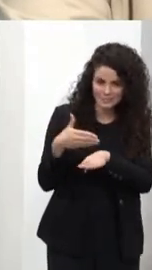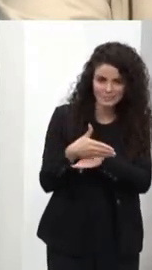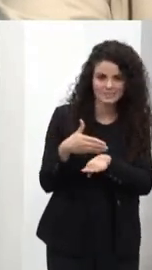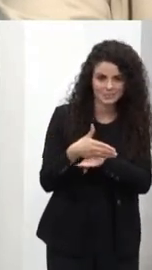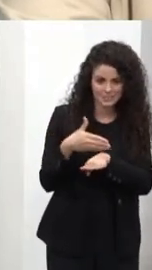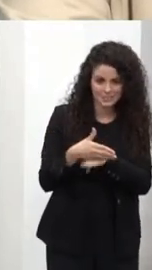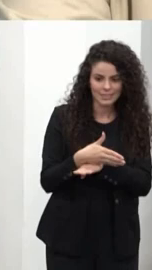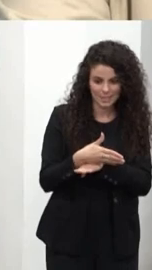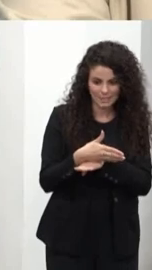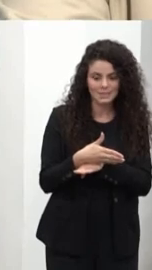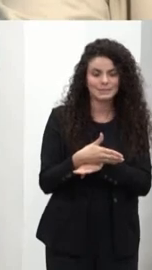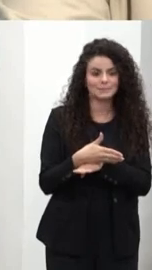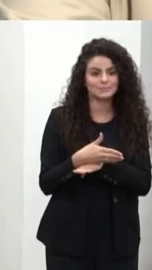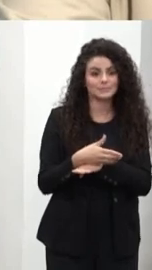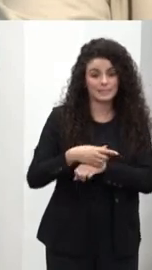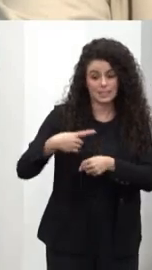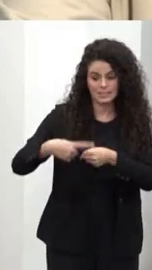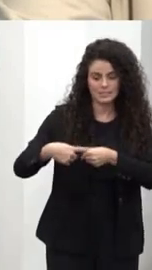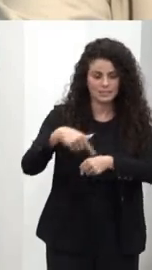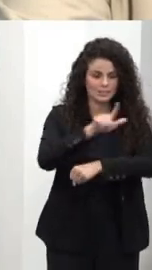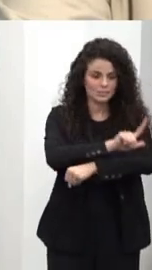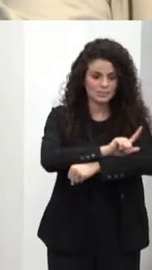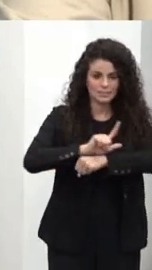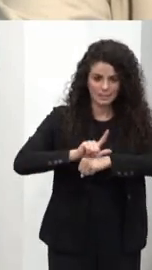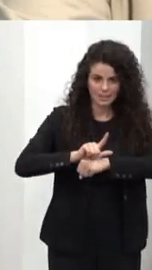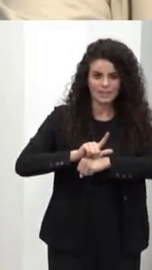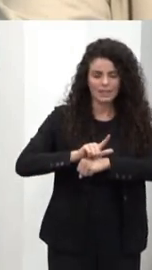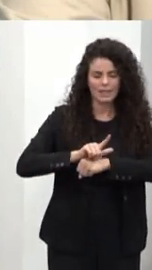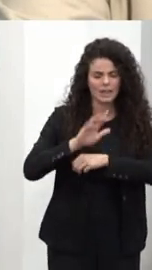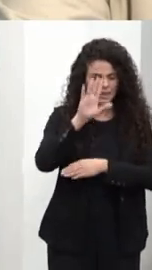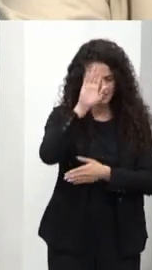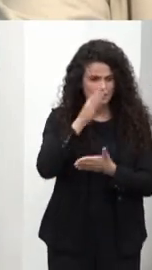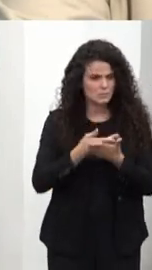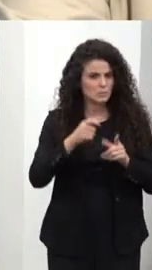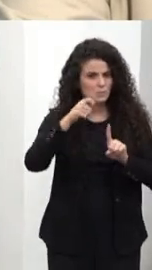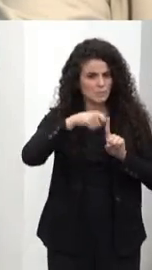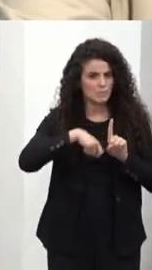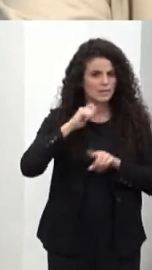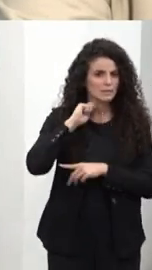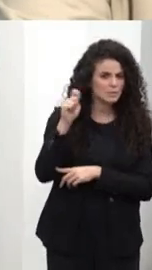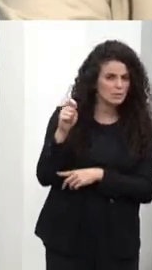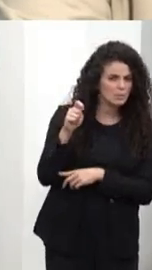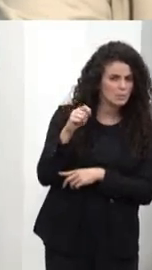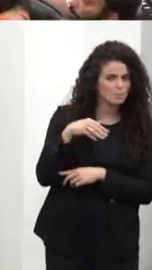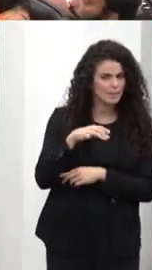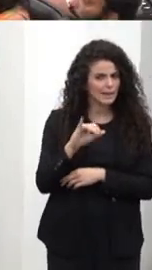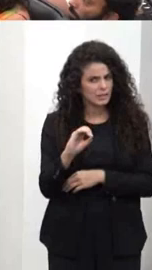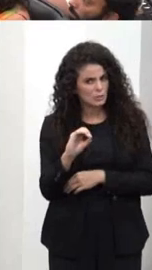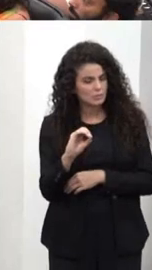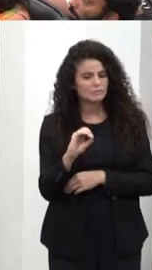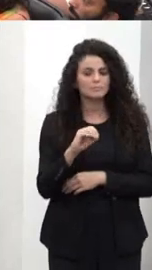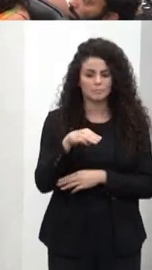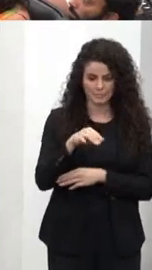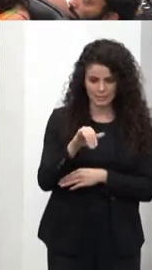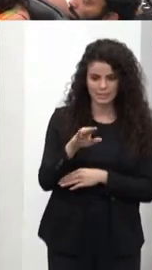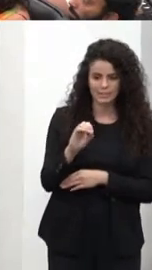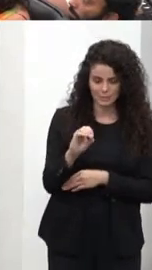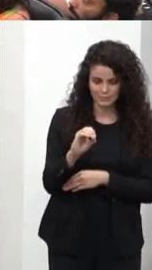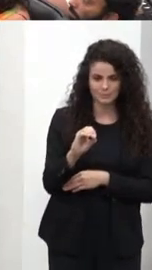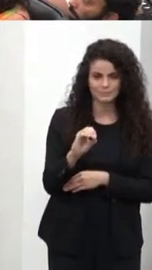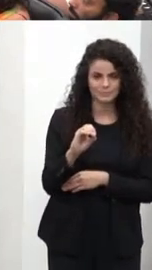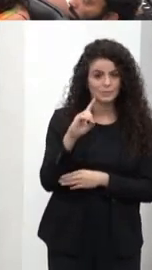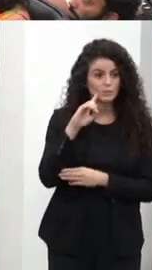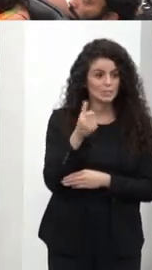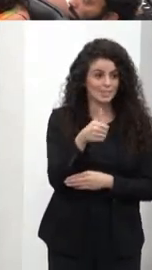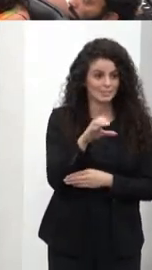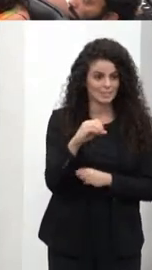em Lages se não me enganar abril maio Abril acho que é né Maio 10